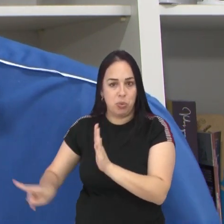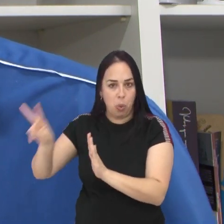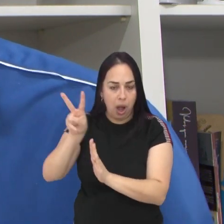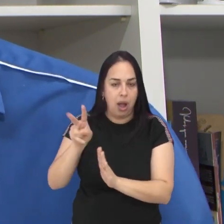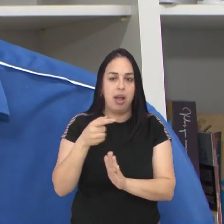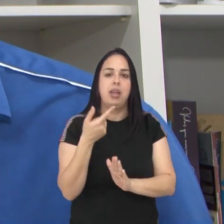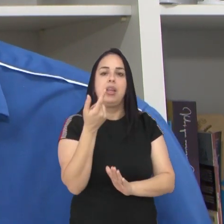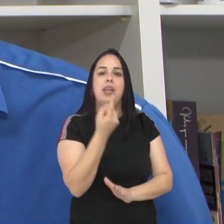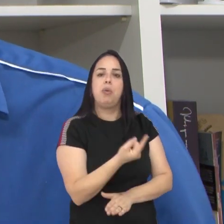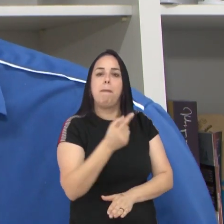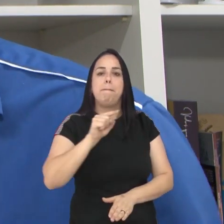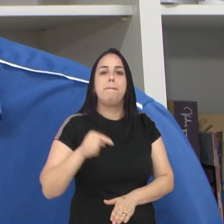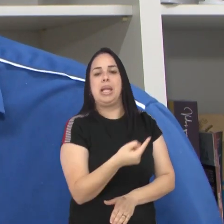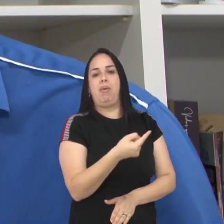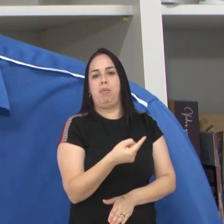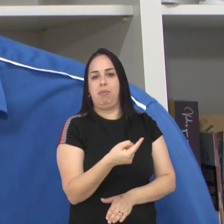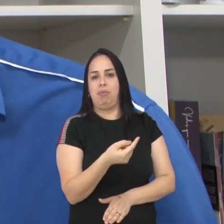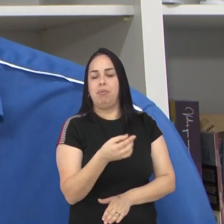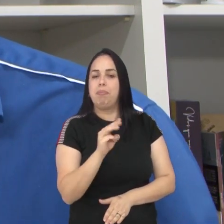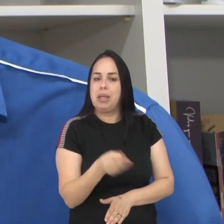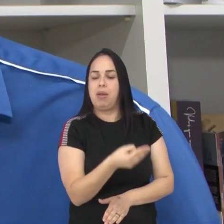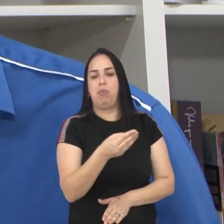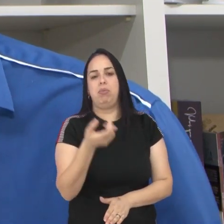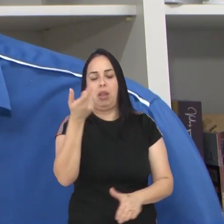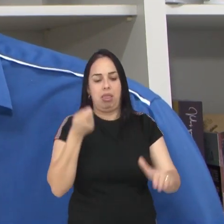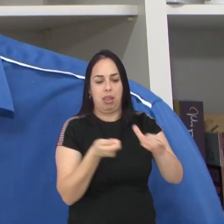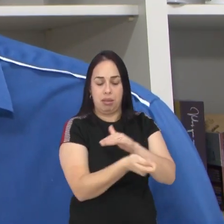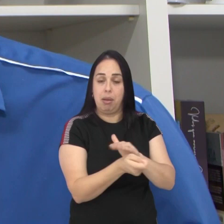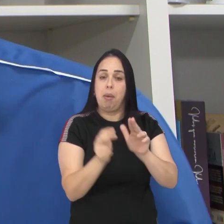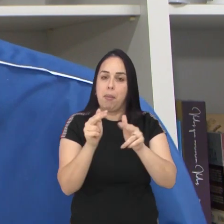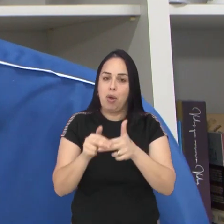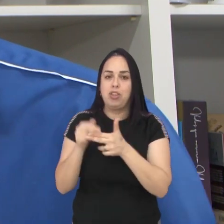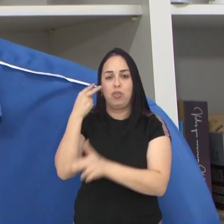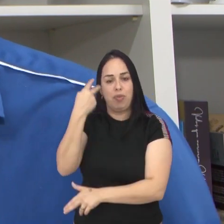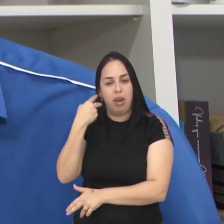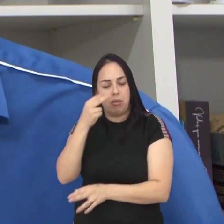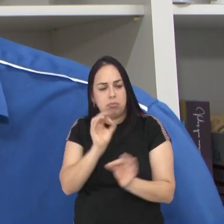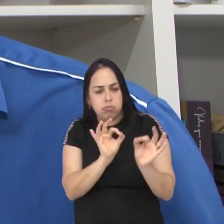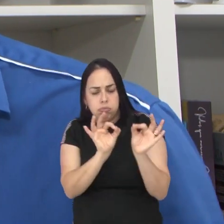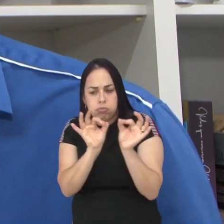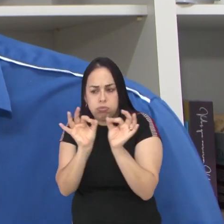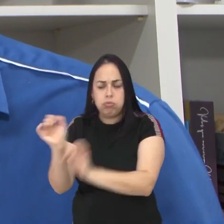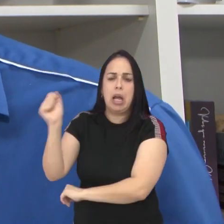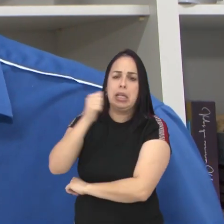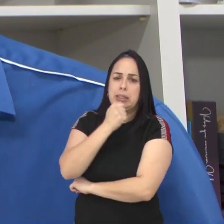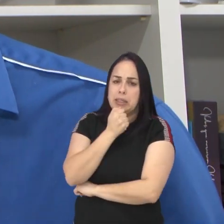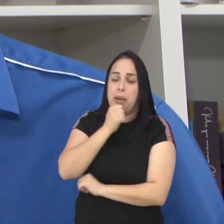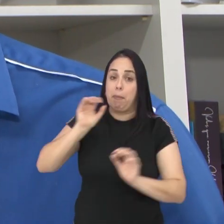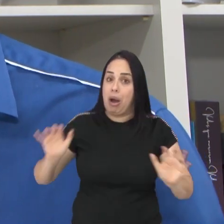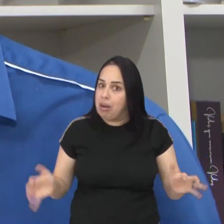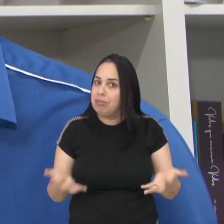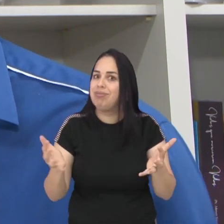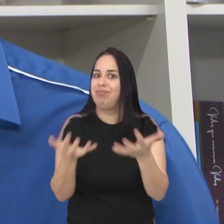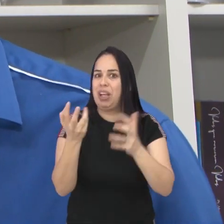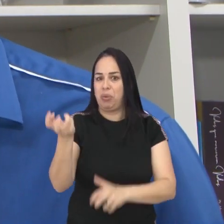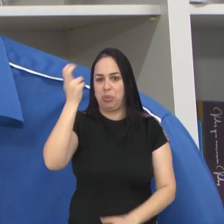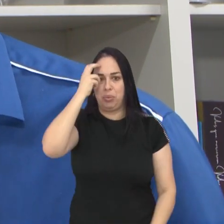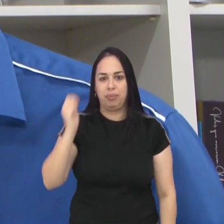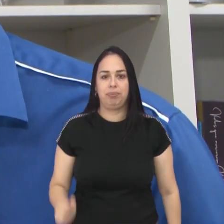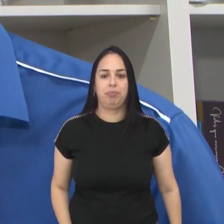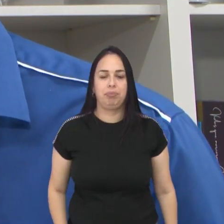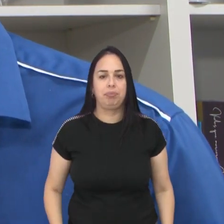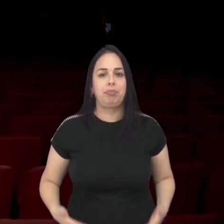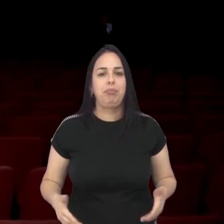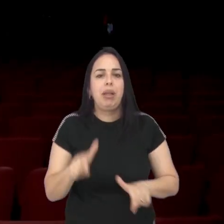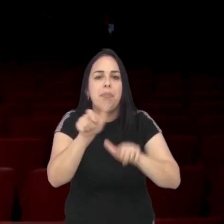as demais atividades. Então a Câmara ela está sempre acompanhando, muito atenta, para que a gente possa fomentar a cultura dentro da